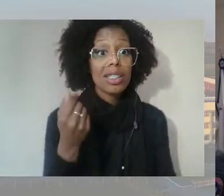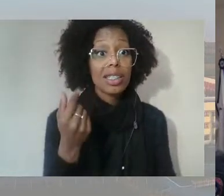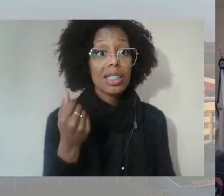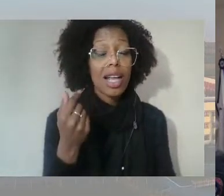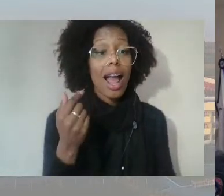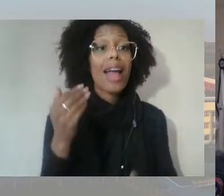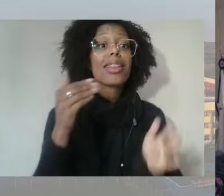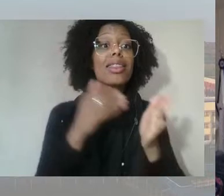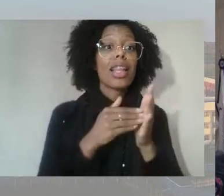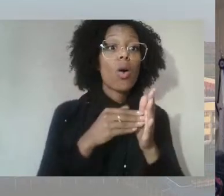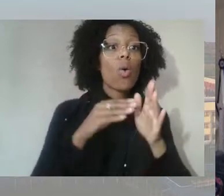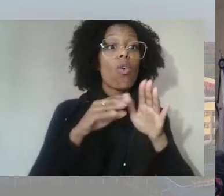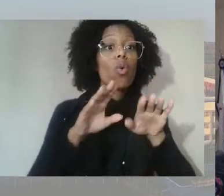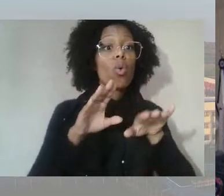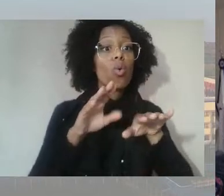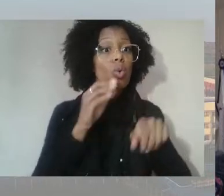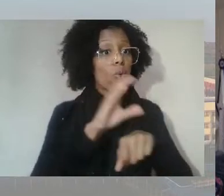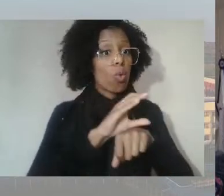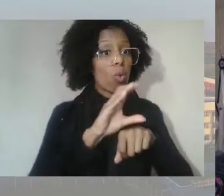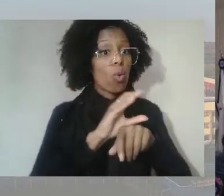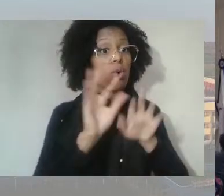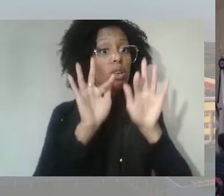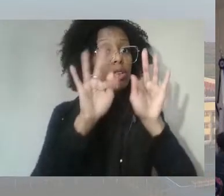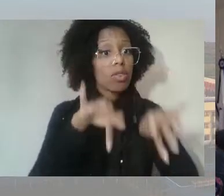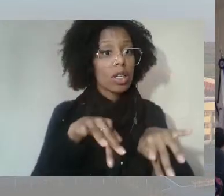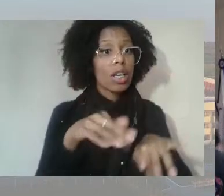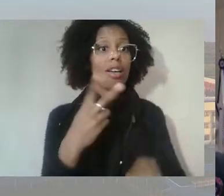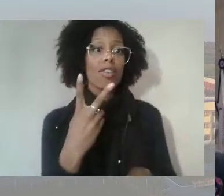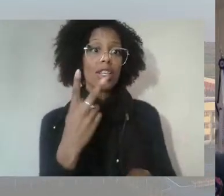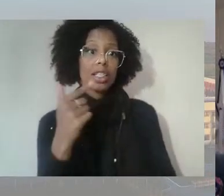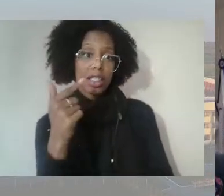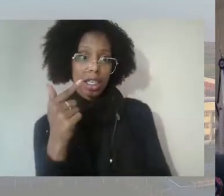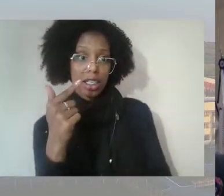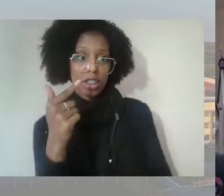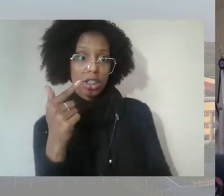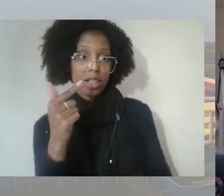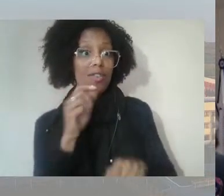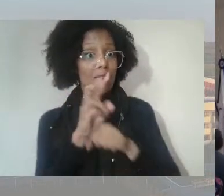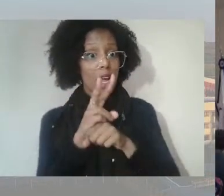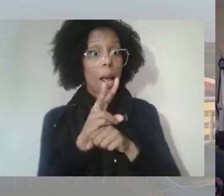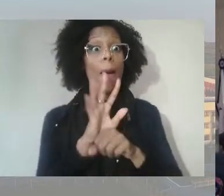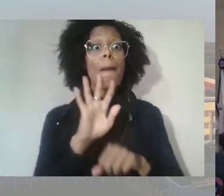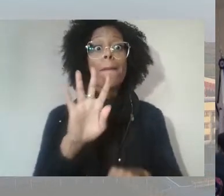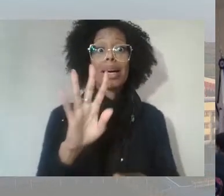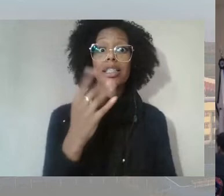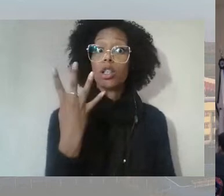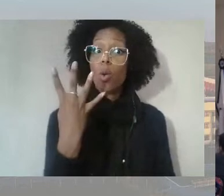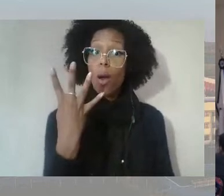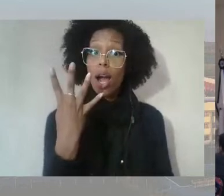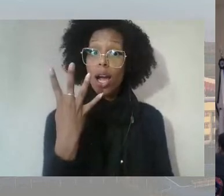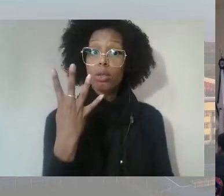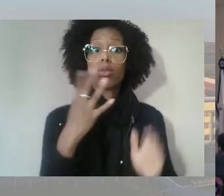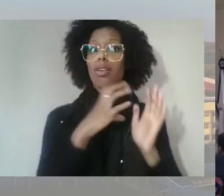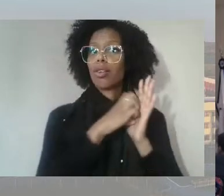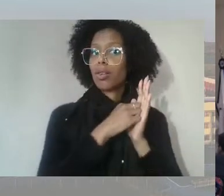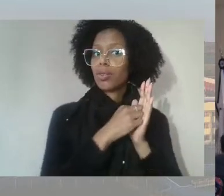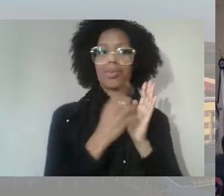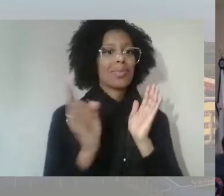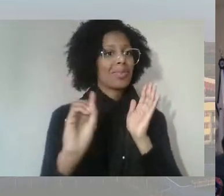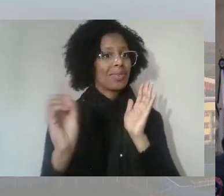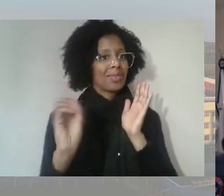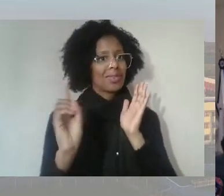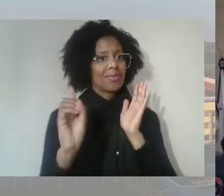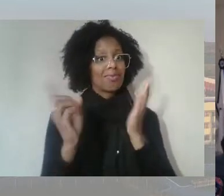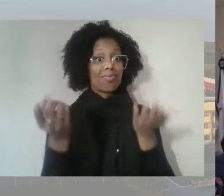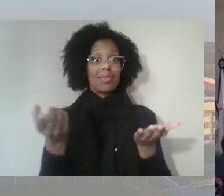curso, 27 vagas e 4 não foram preenchidas. Porque não entregaram o formulário? Nós vamos avaliar